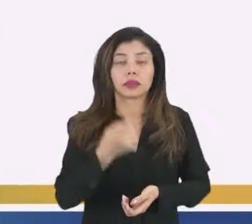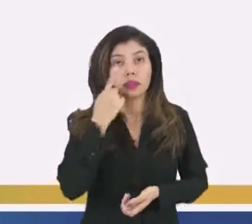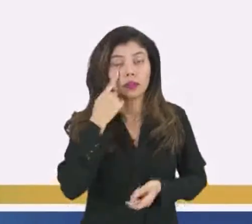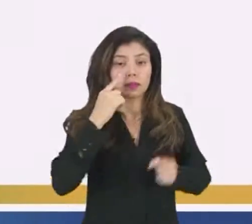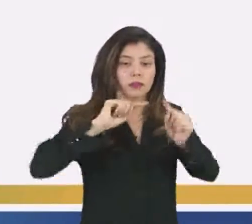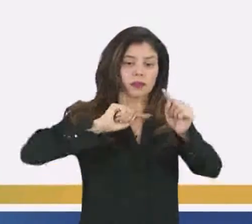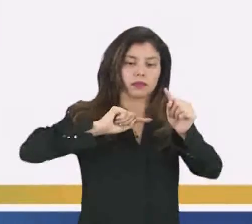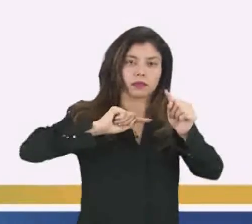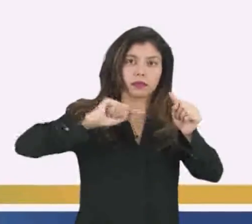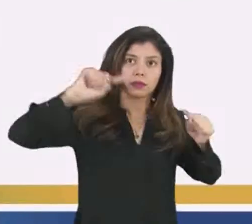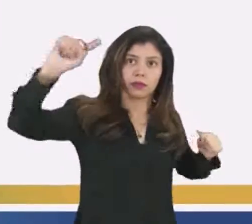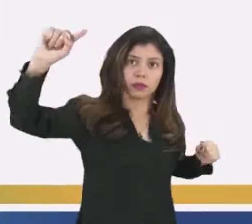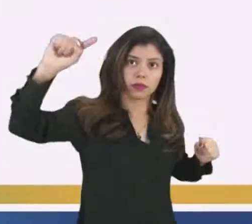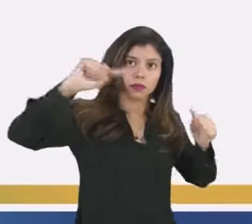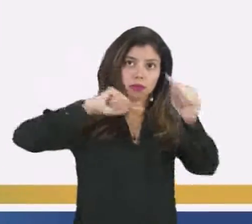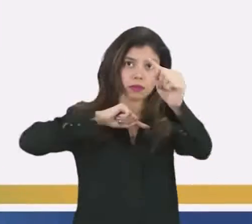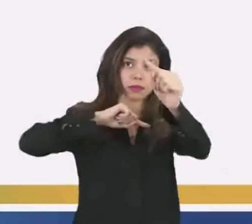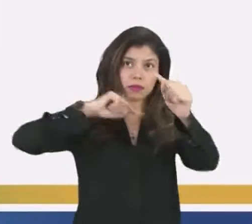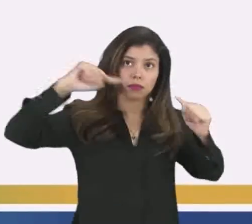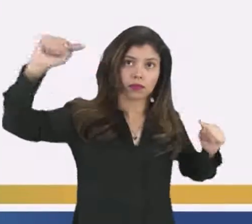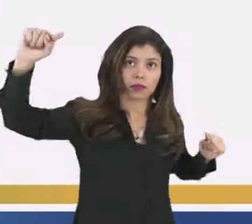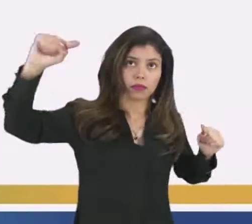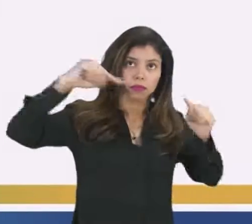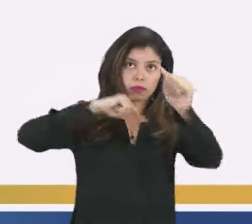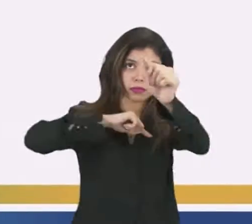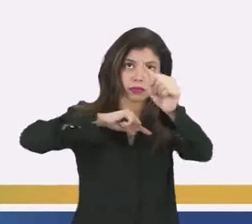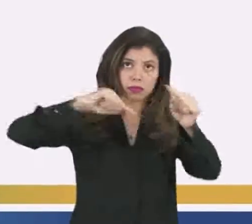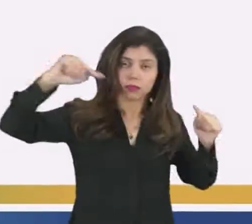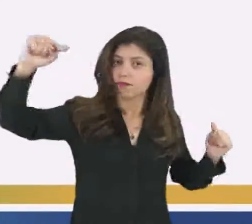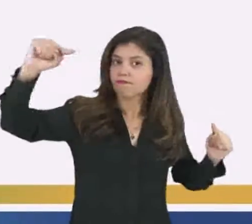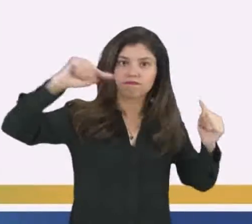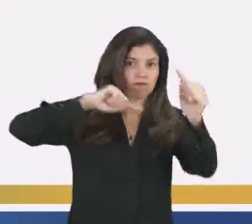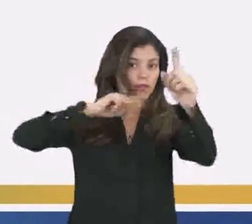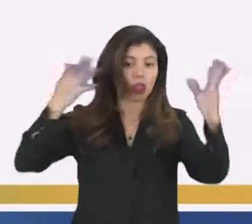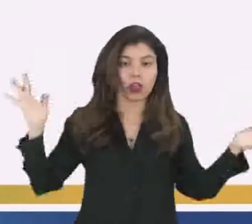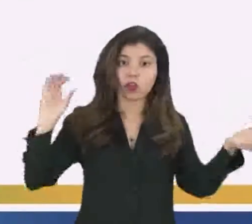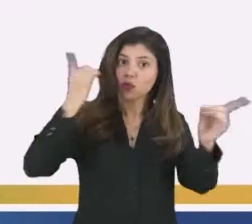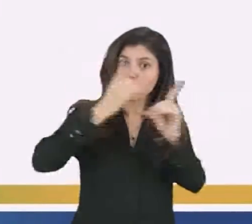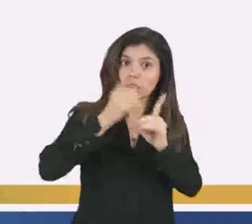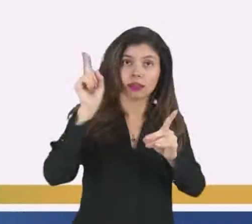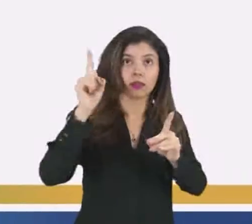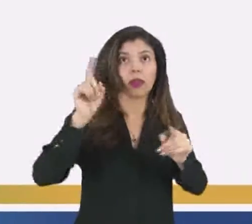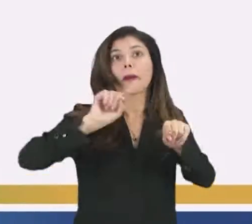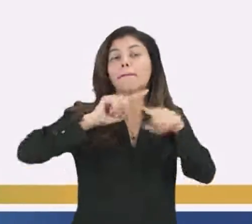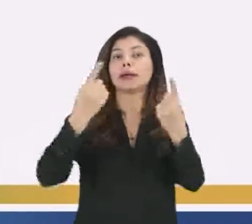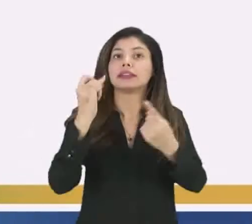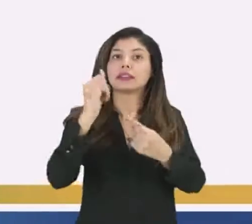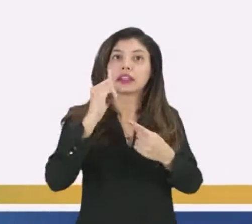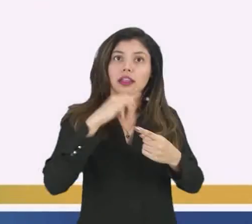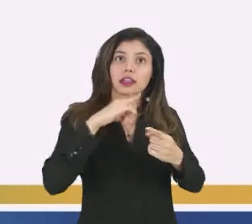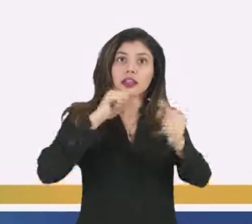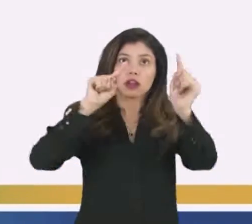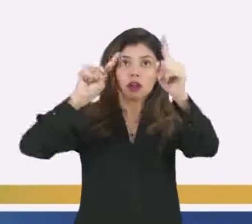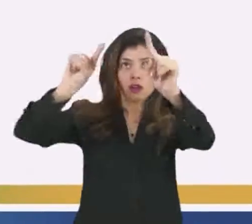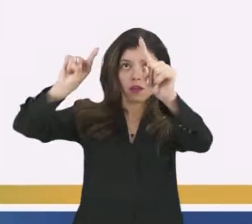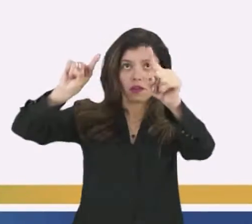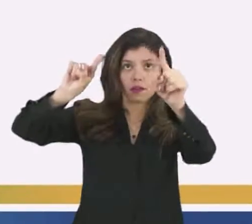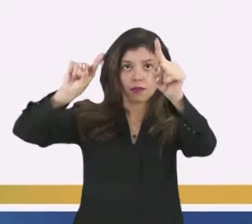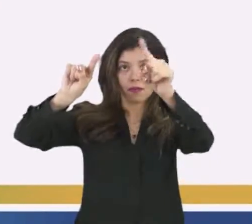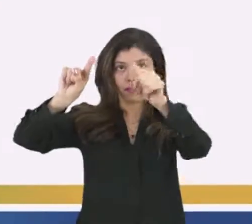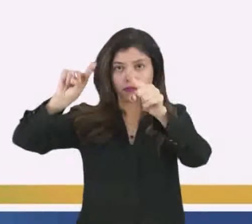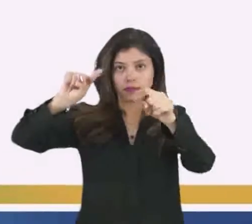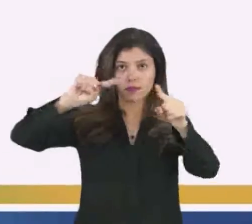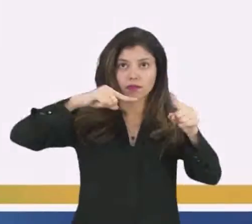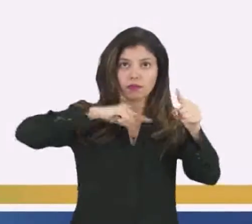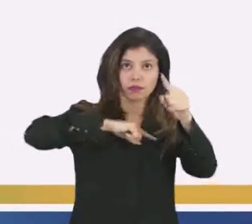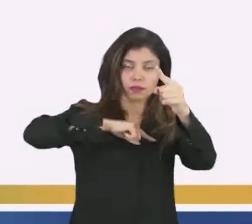está visualizando aqui, ó. Elas não vão se encontrar. Agora, se por acaso tivesse alguma curvatura aqui, aí elas